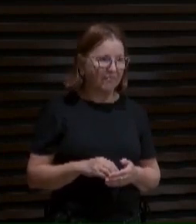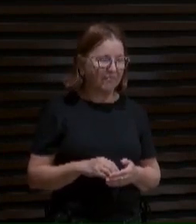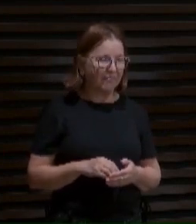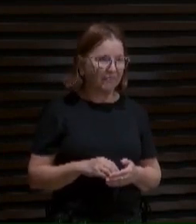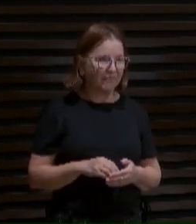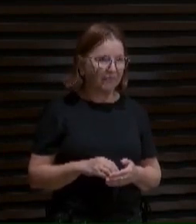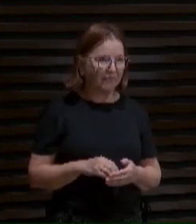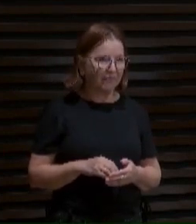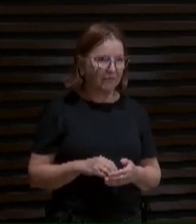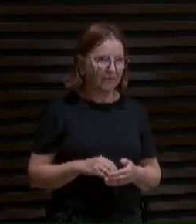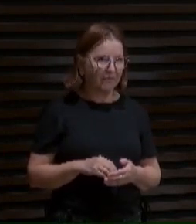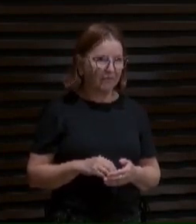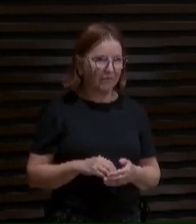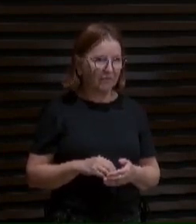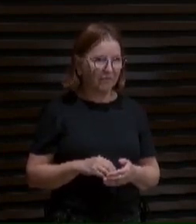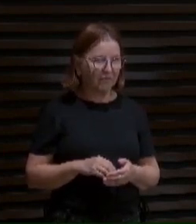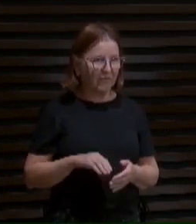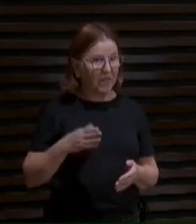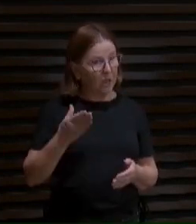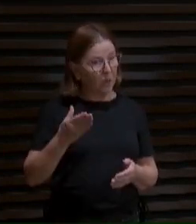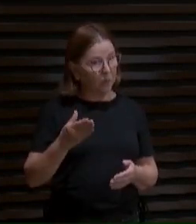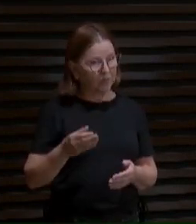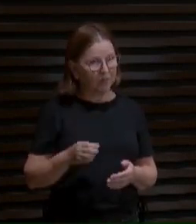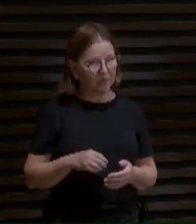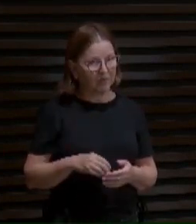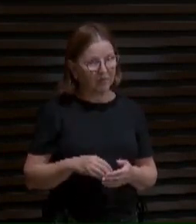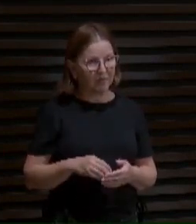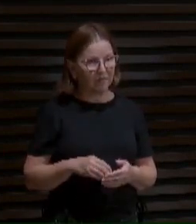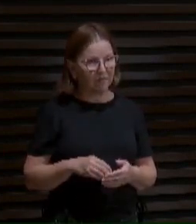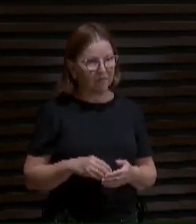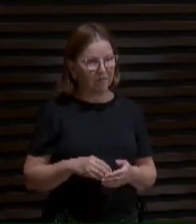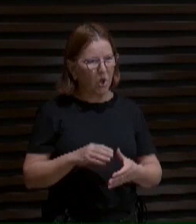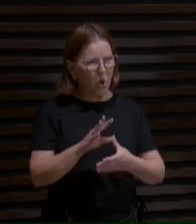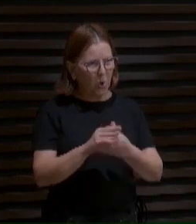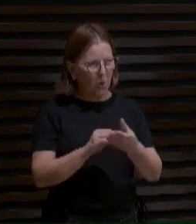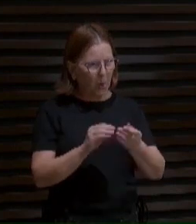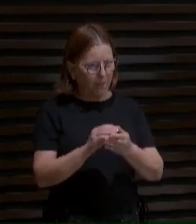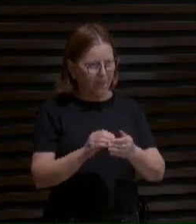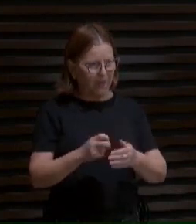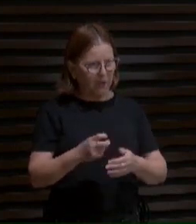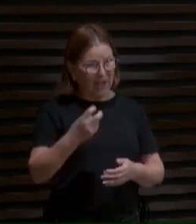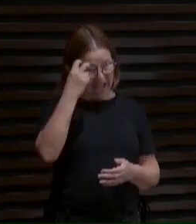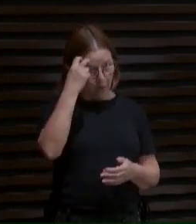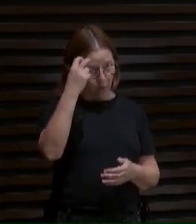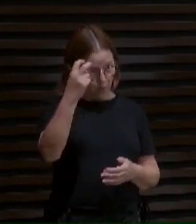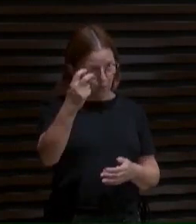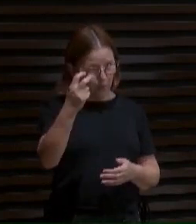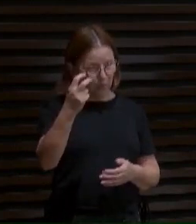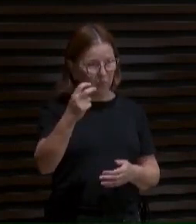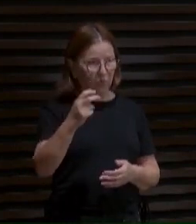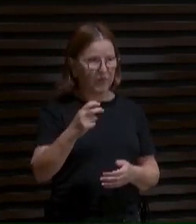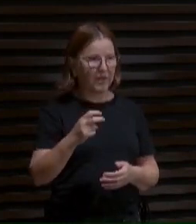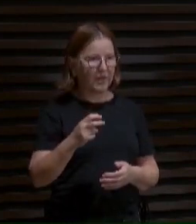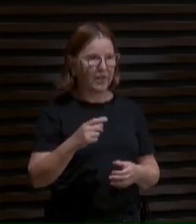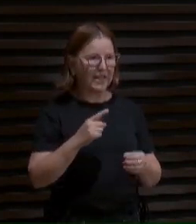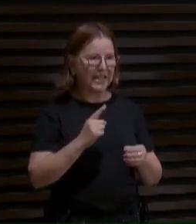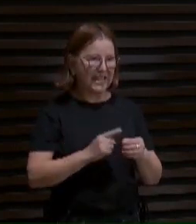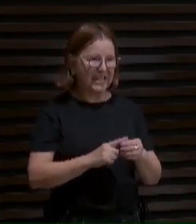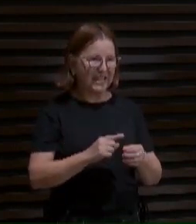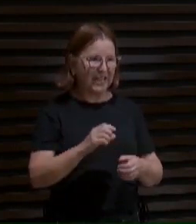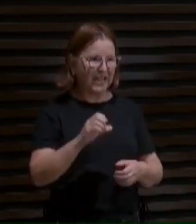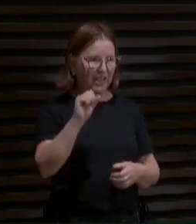cultura de Sodoma, que está por